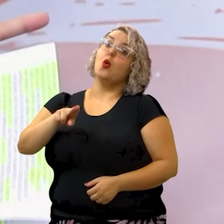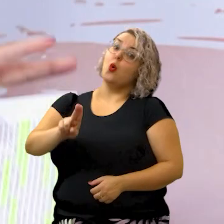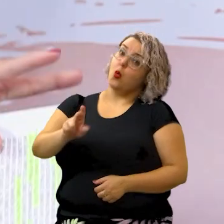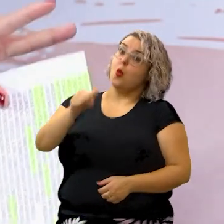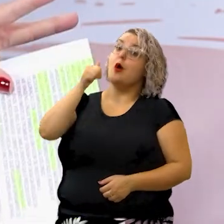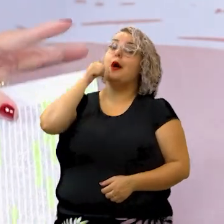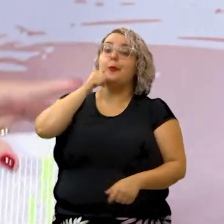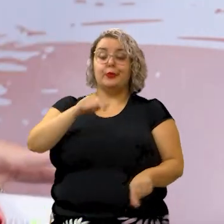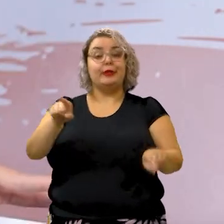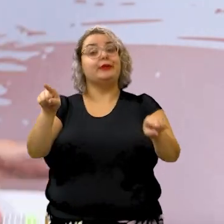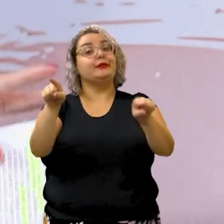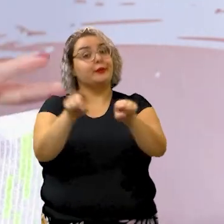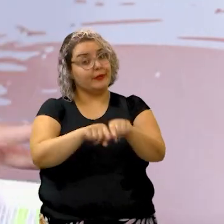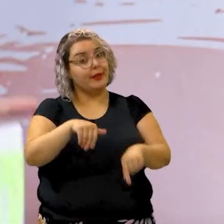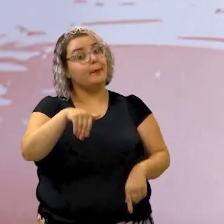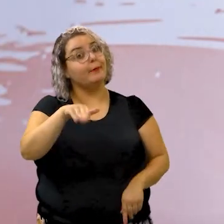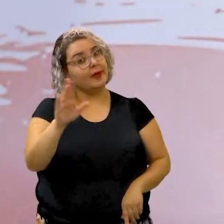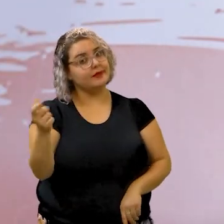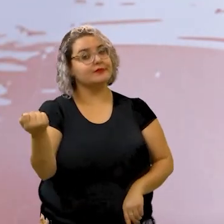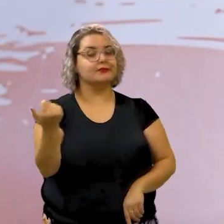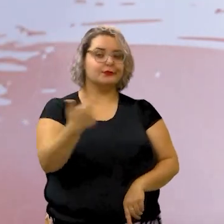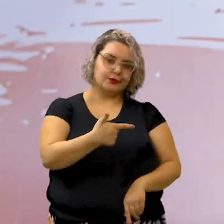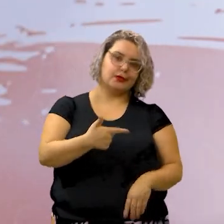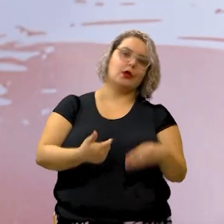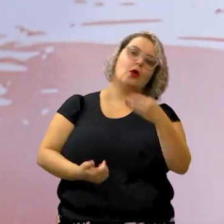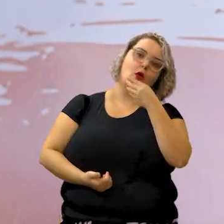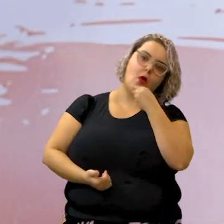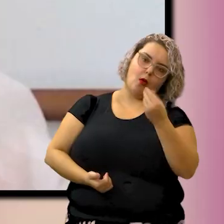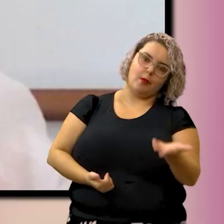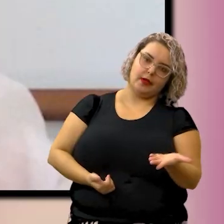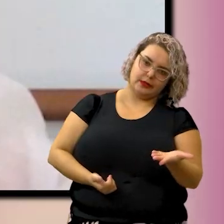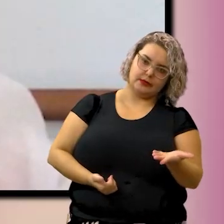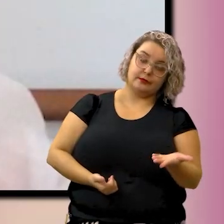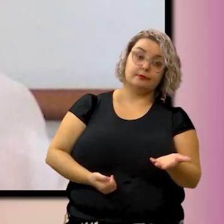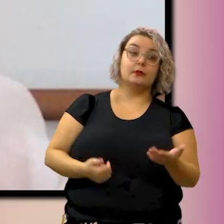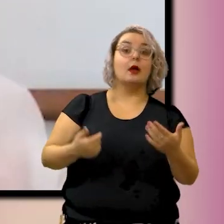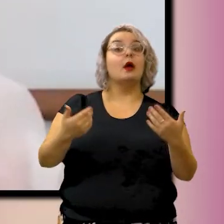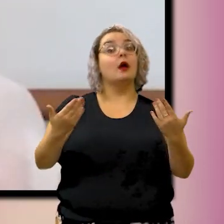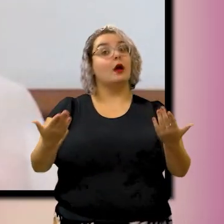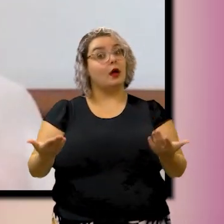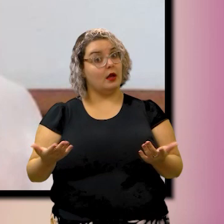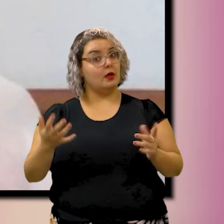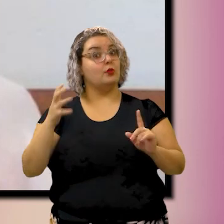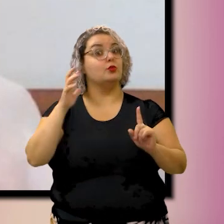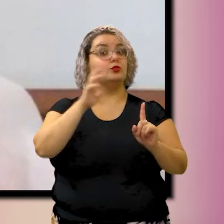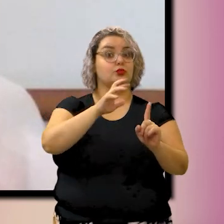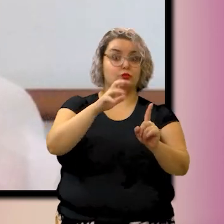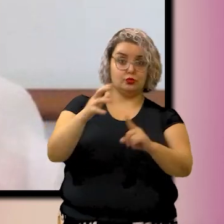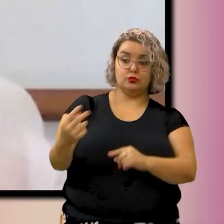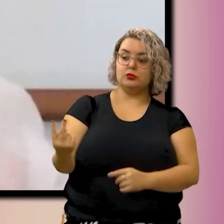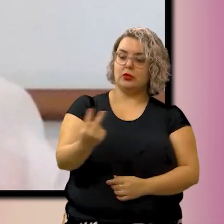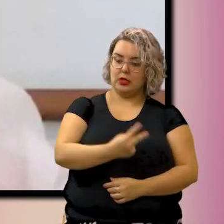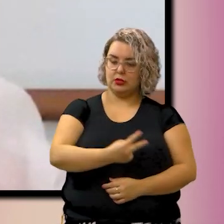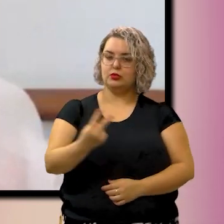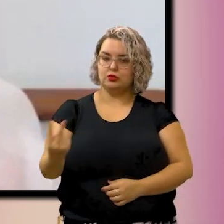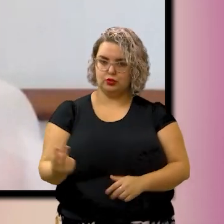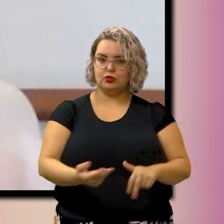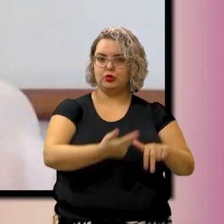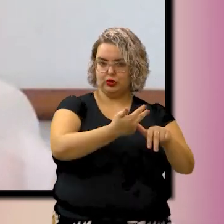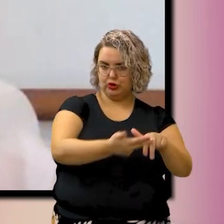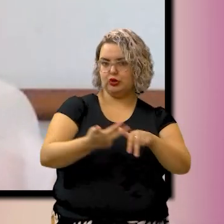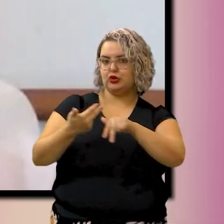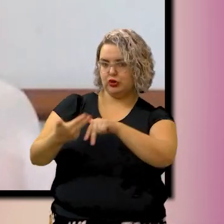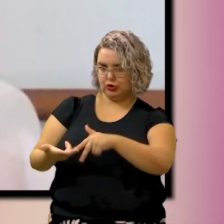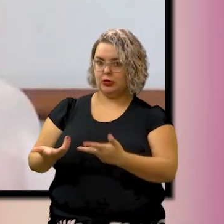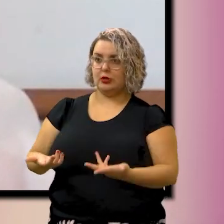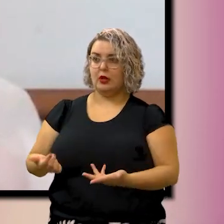ou a mulher também apresenta mais do que homens, doutora? Aí já vai afetar um pouco mais das duas